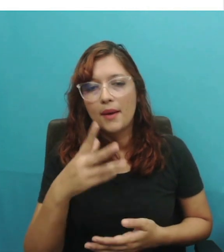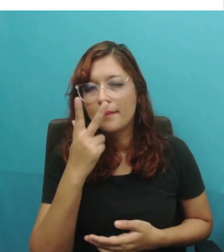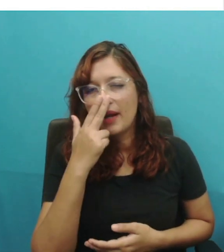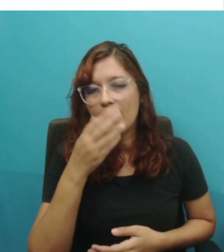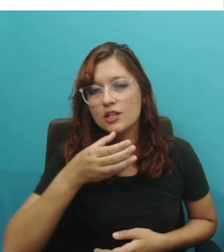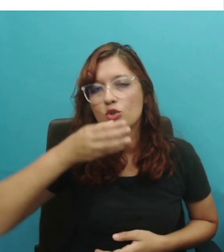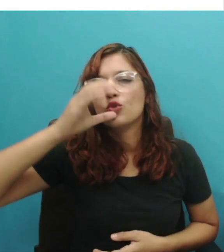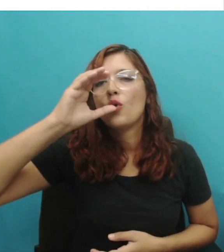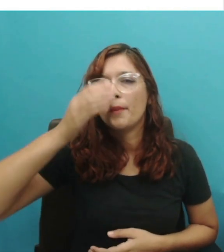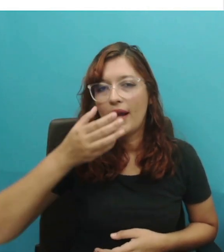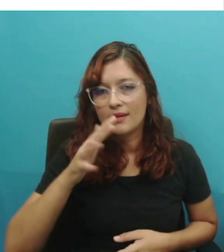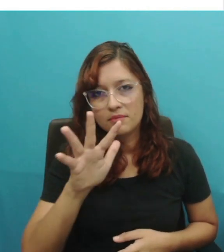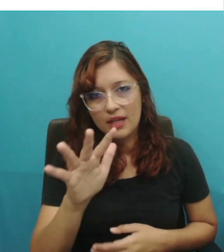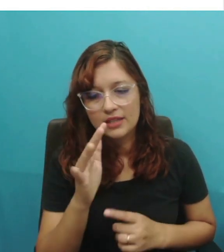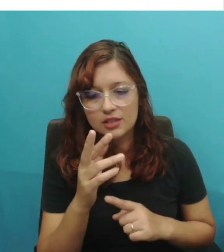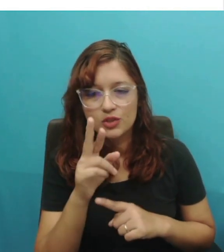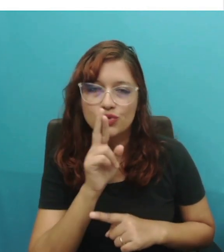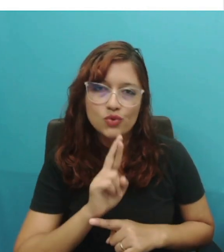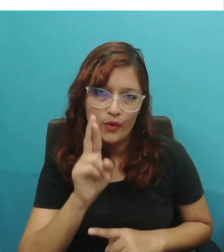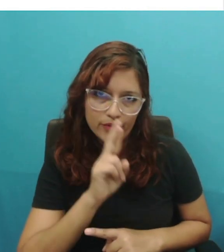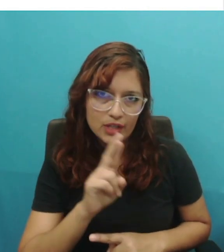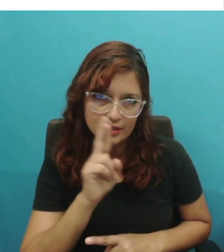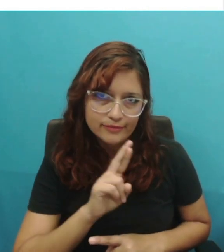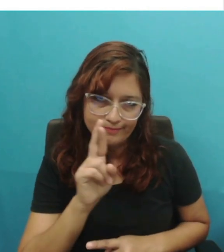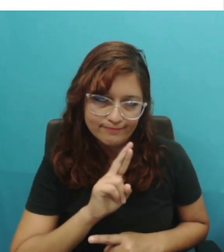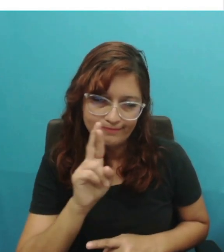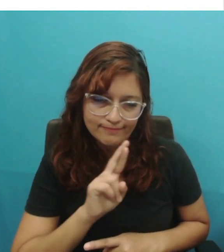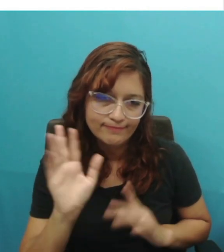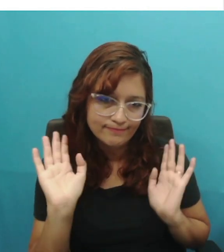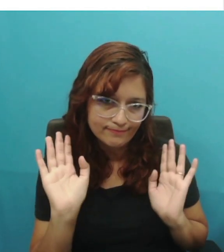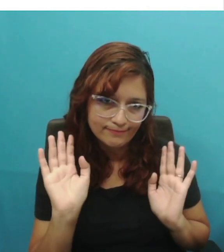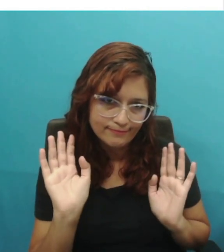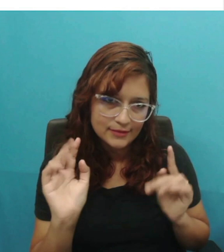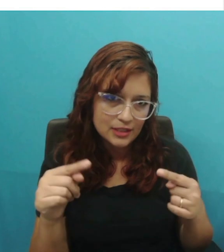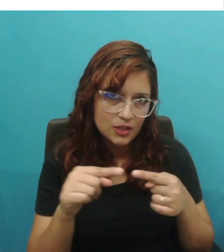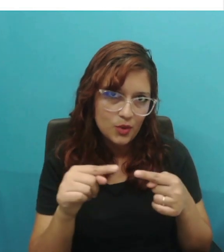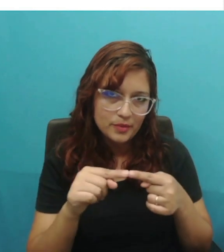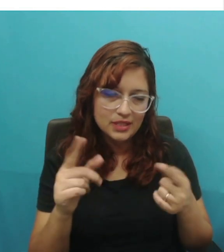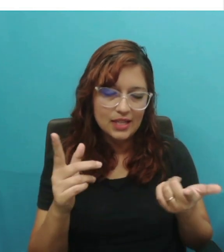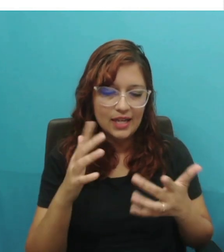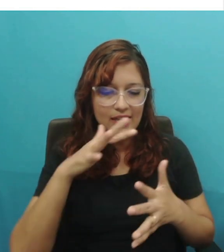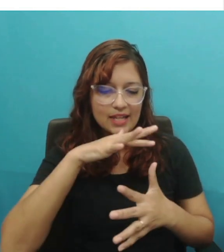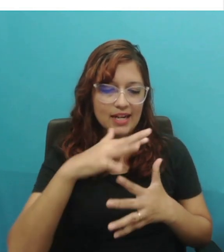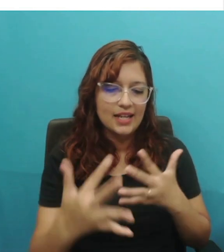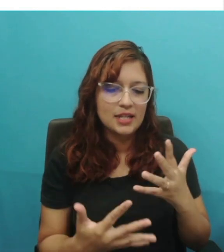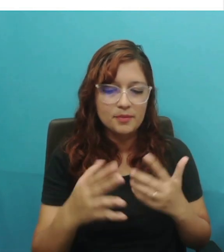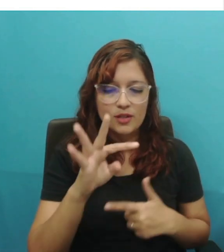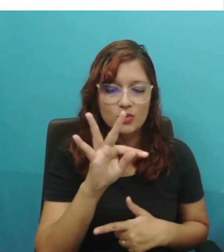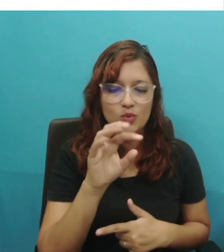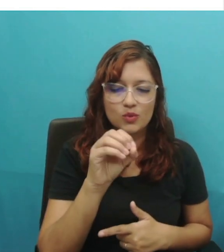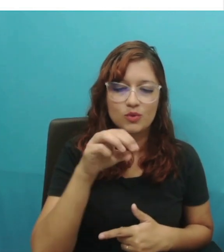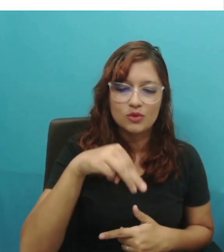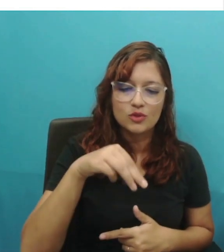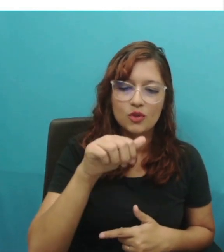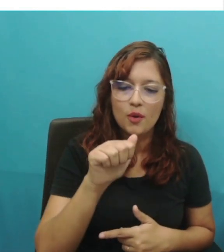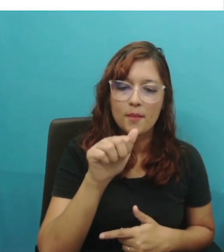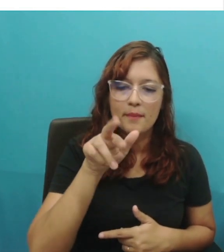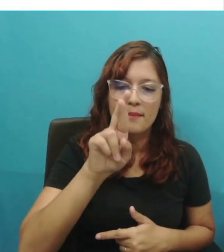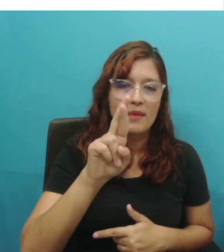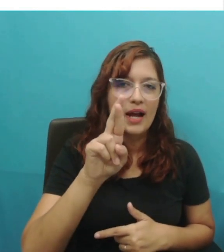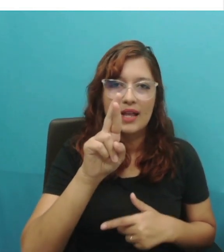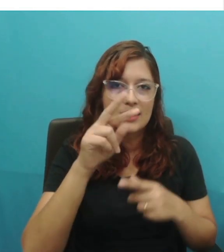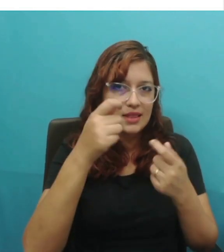Tomar. Parece esse sinal, mas no sorvete a gente vai sinalizar só assim. Em Libras,